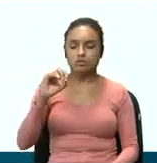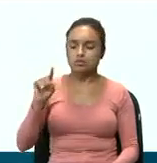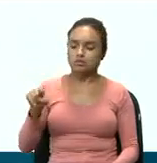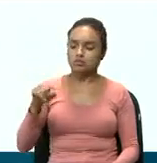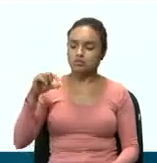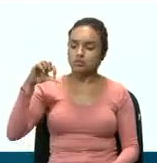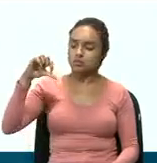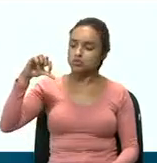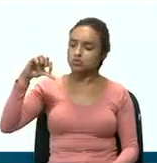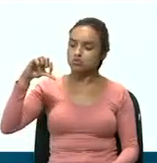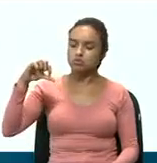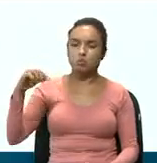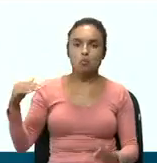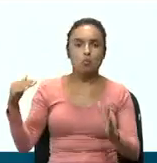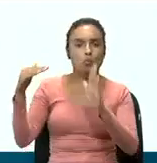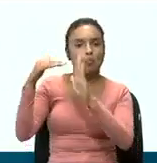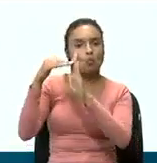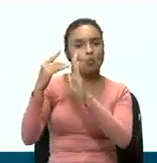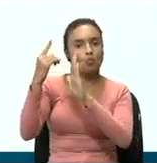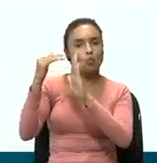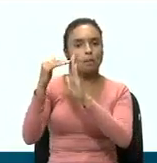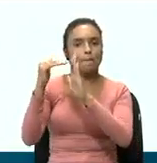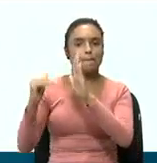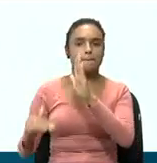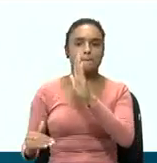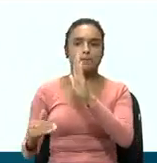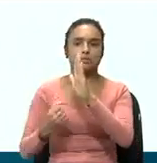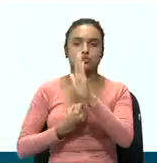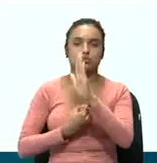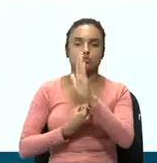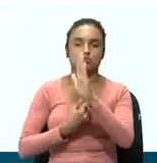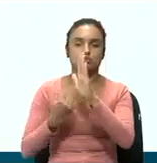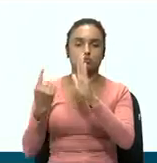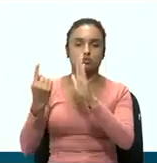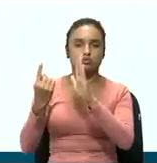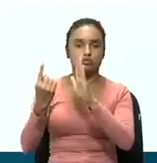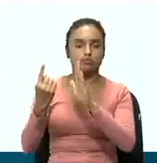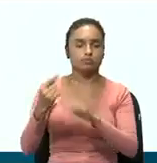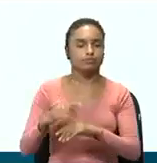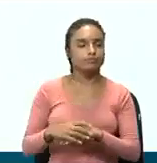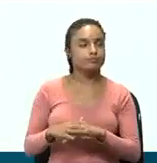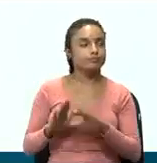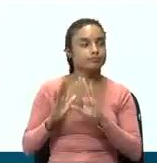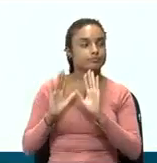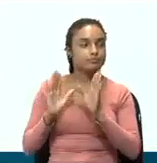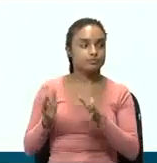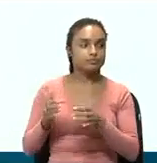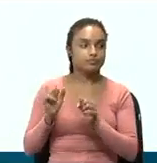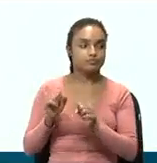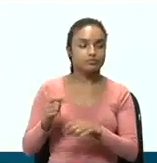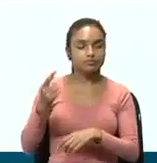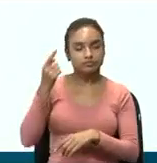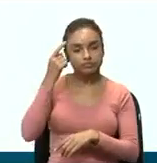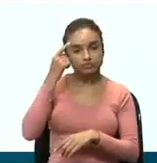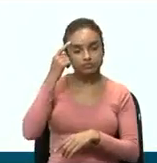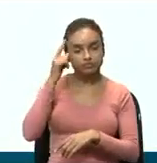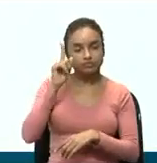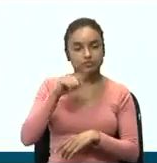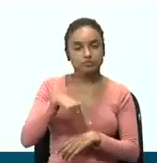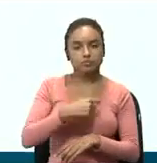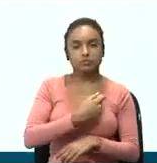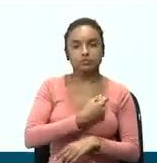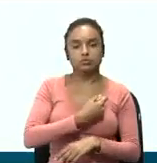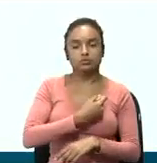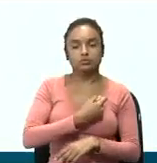como 0,9 é menor que 1, eu posso, então, já dizer que essa é uma série